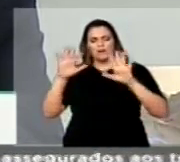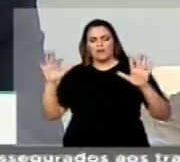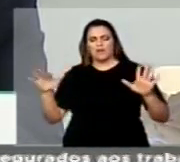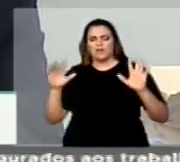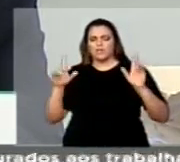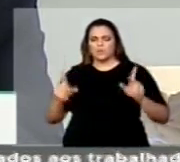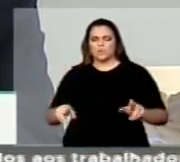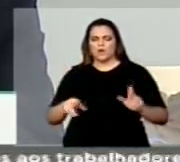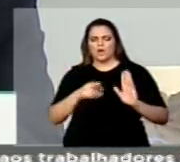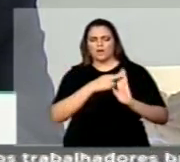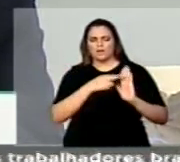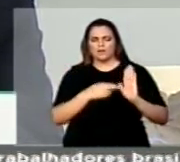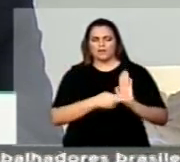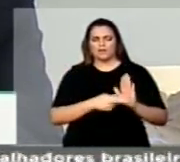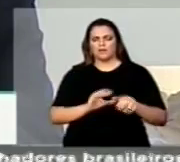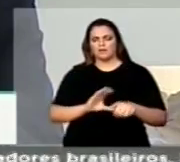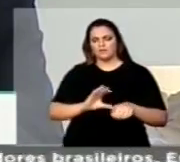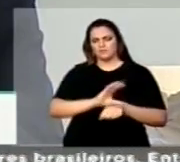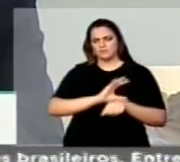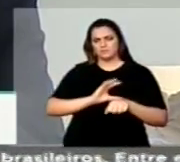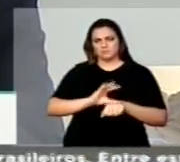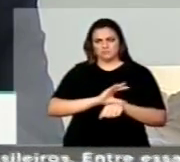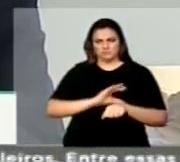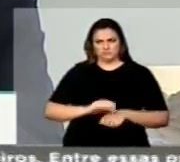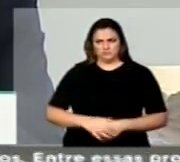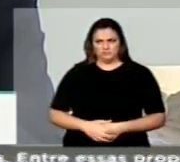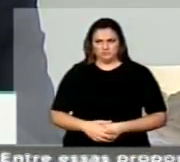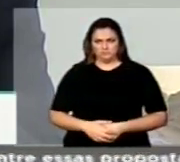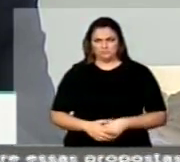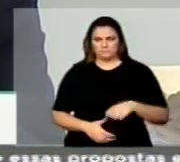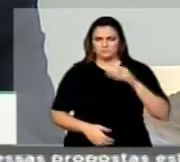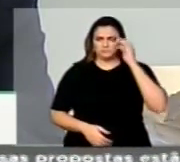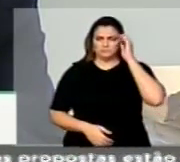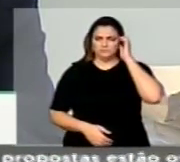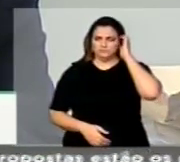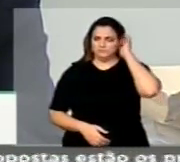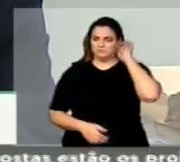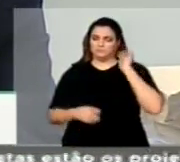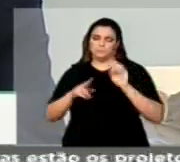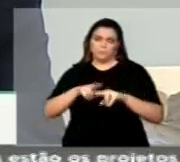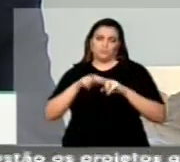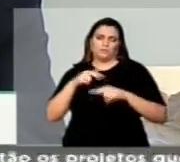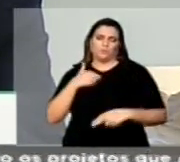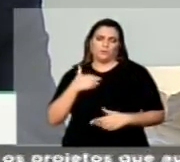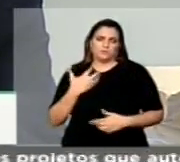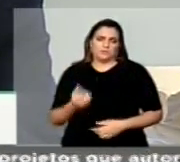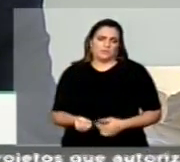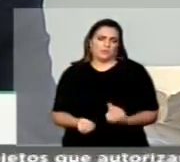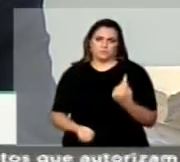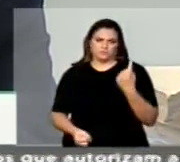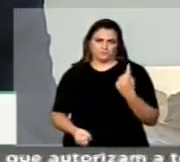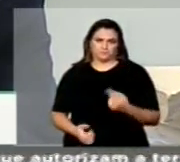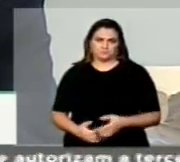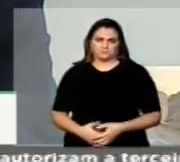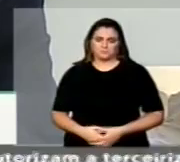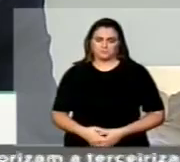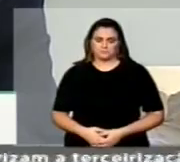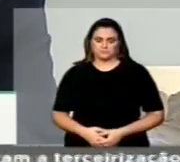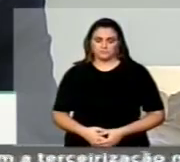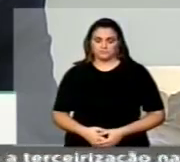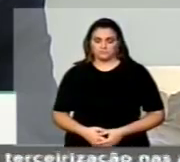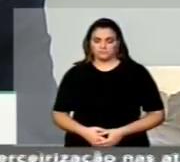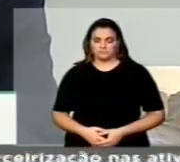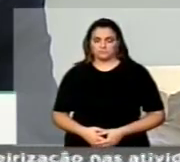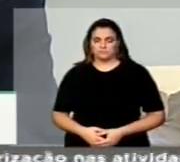Constituição e que esteja efetivamente afrontando a lei, como de fato foi aquele que eu aceitei. Então, quando eu proferi o